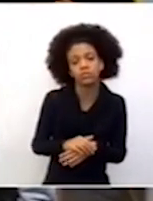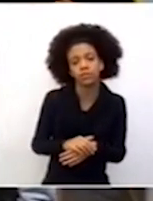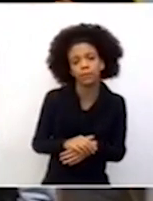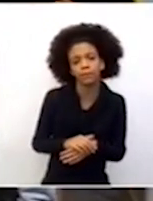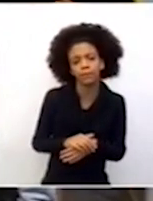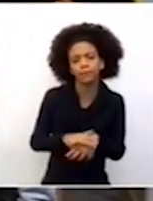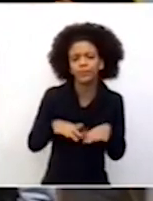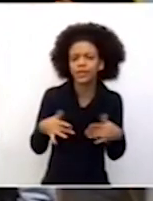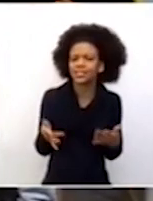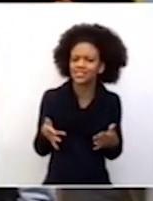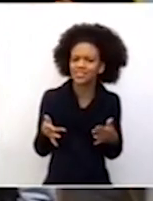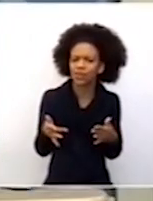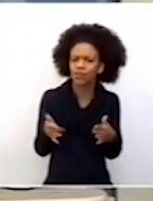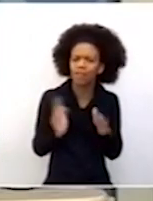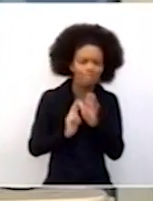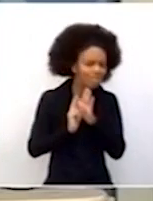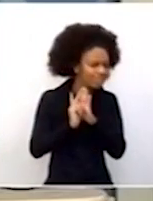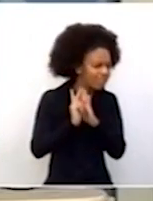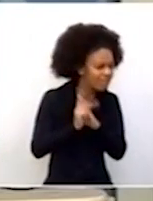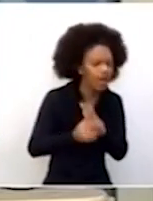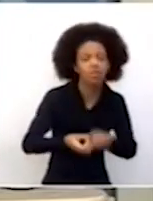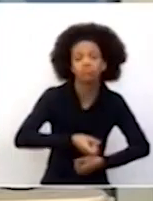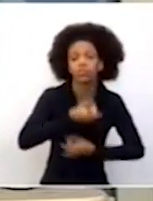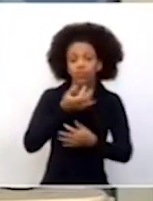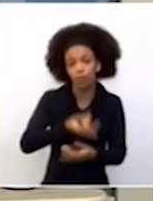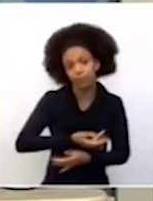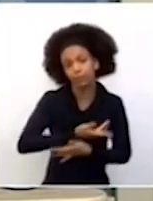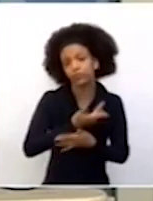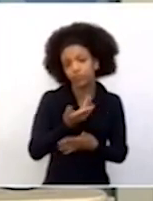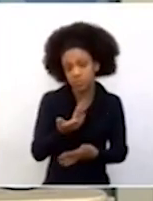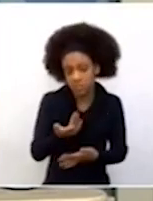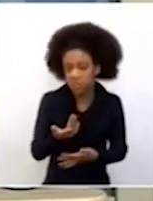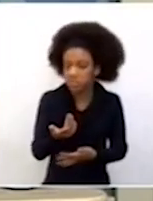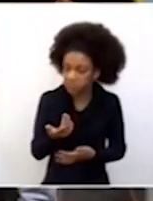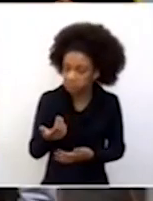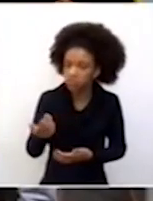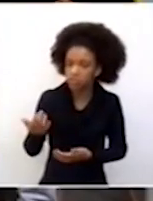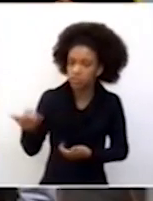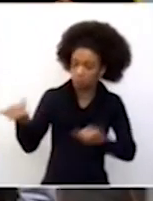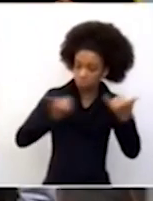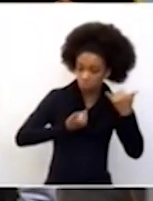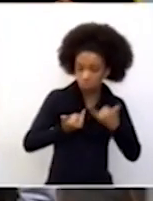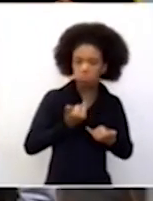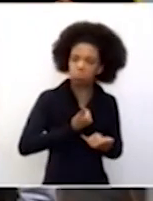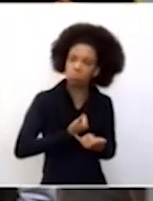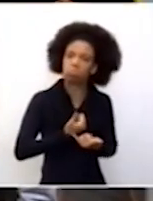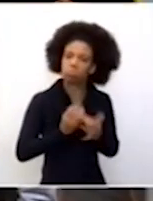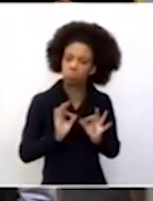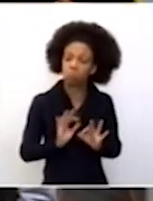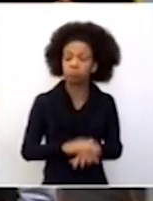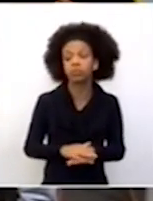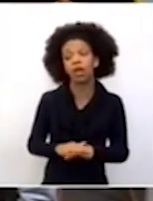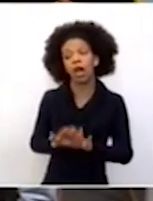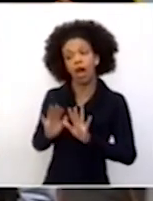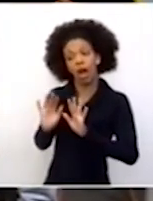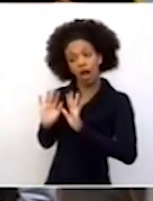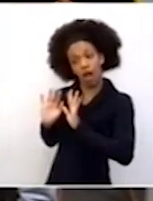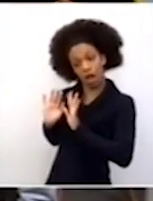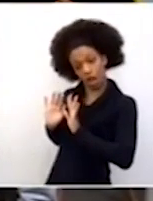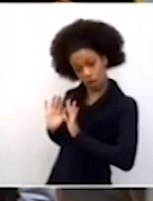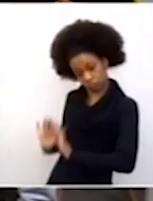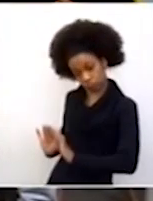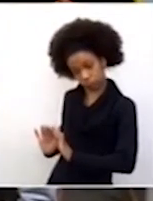aí perpassa por muitas informações que nós somos bombardeados a todo momento, né, Denise? Olha, vindo de encontro com isso que você acabou de dizer,